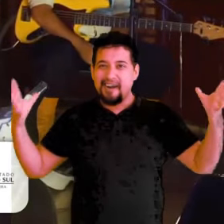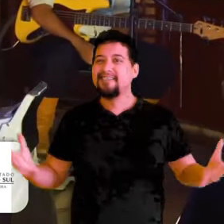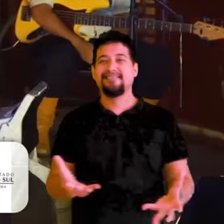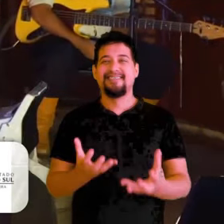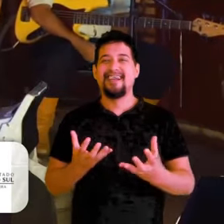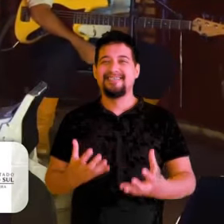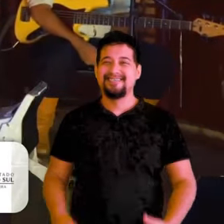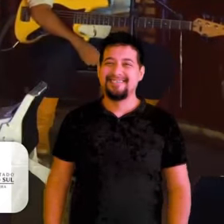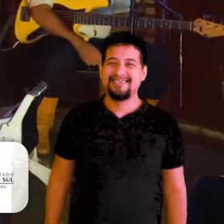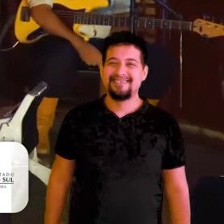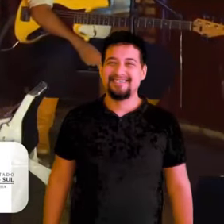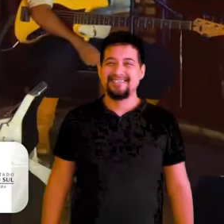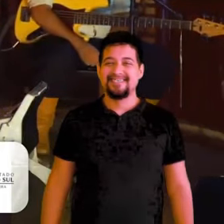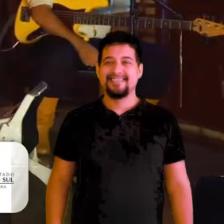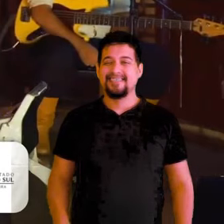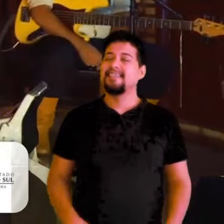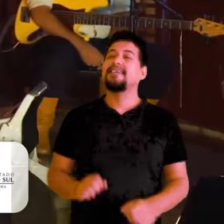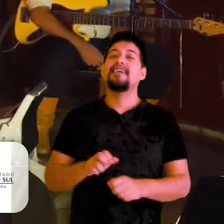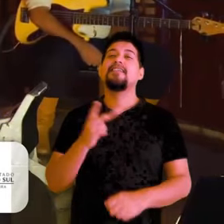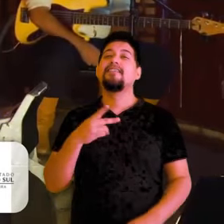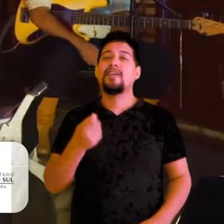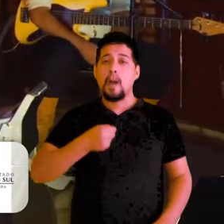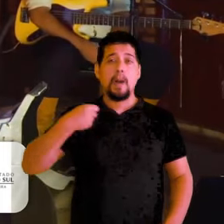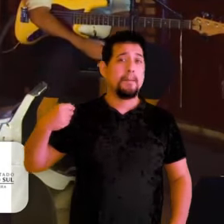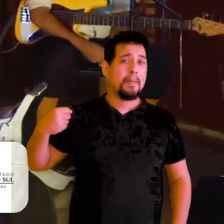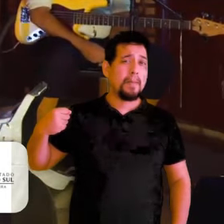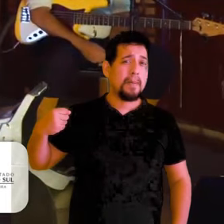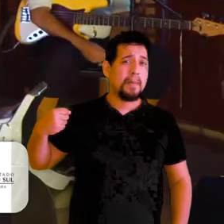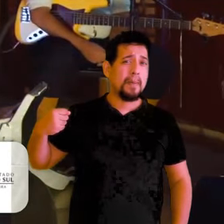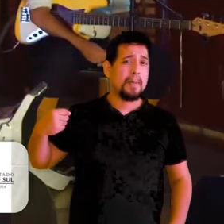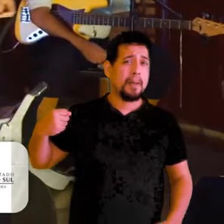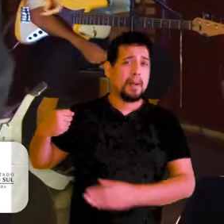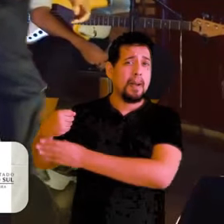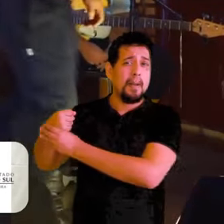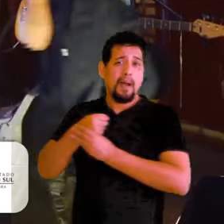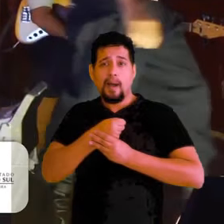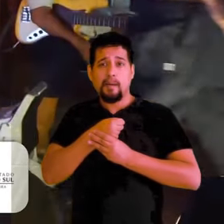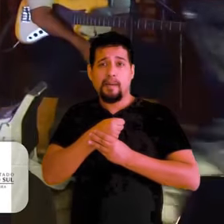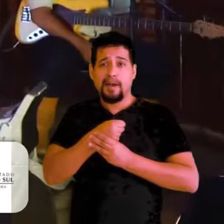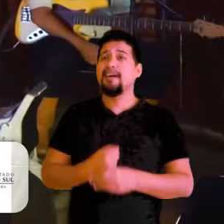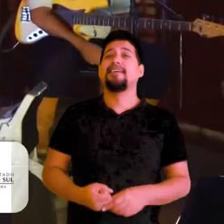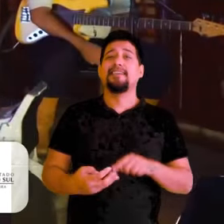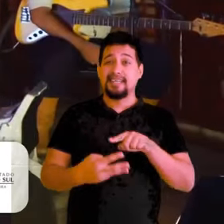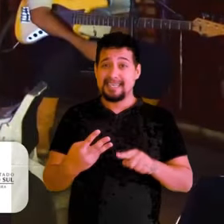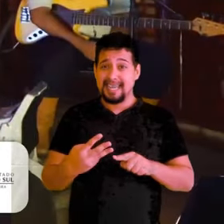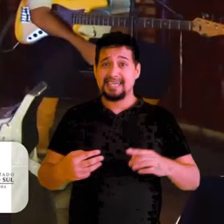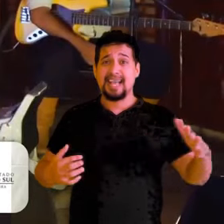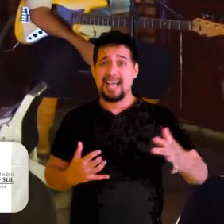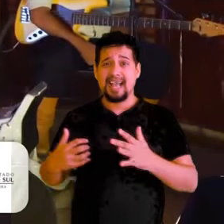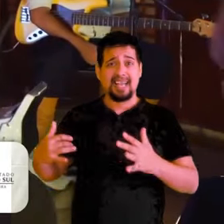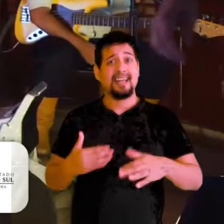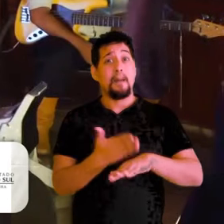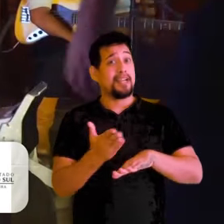vou botar o microfone aqui e vou pegar ela. O Alexandre falou fora do microfone, o pessoal está pedindo para a gente tocar uma música com as 3 gaitas. Nós